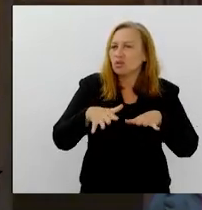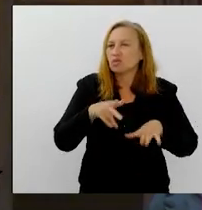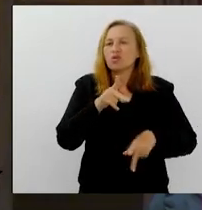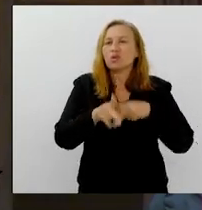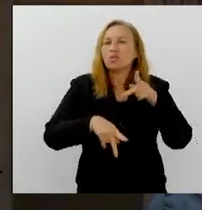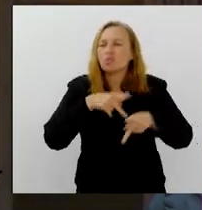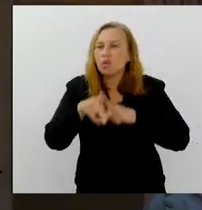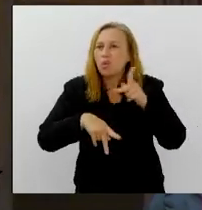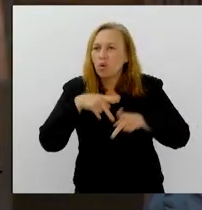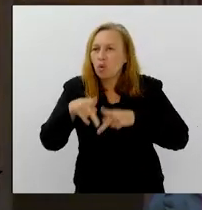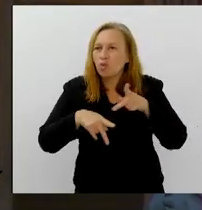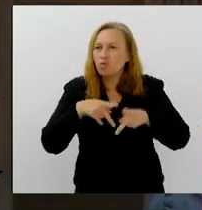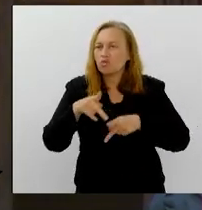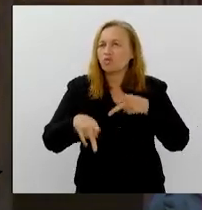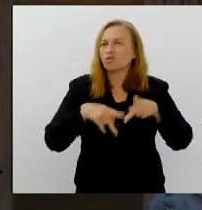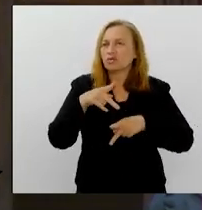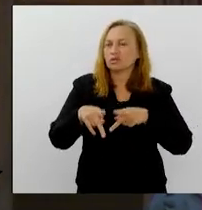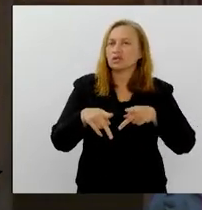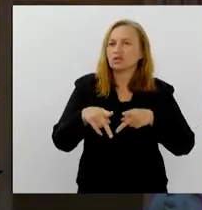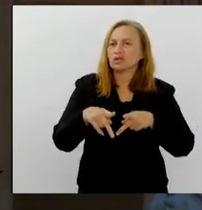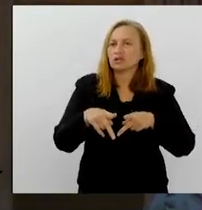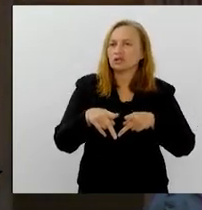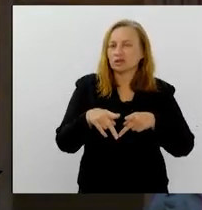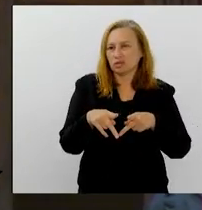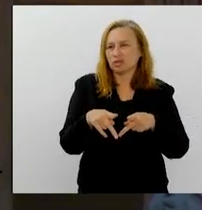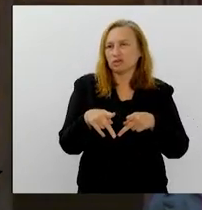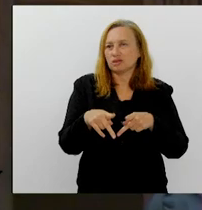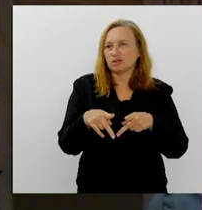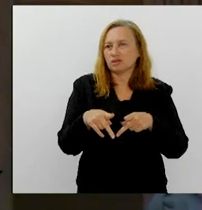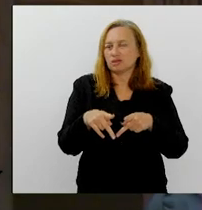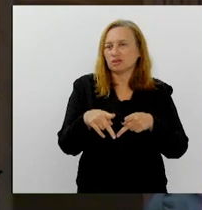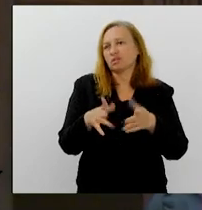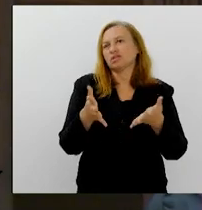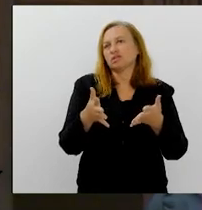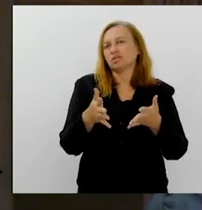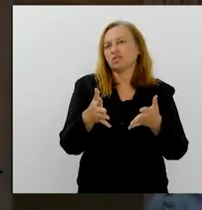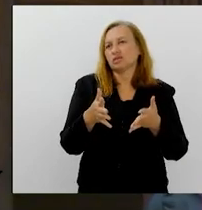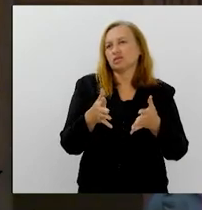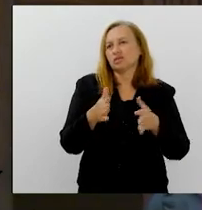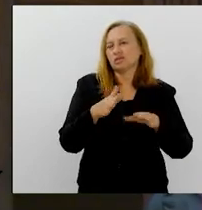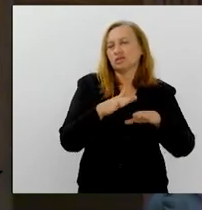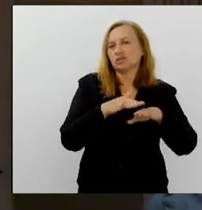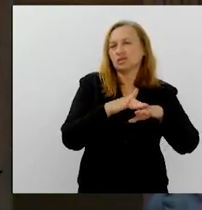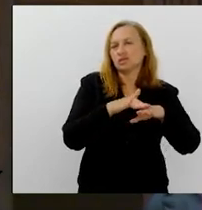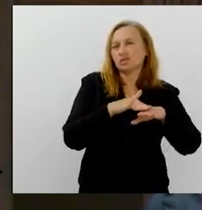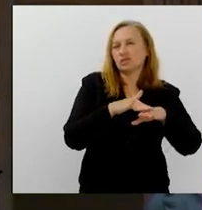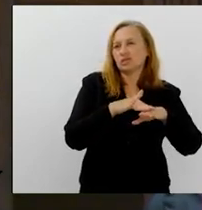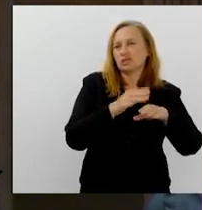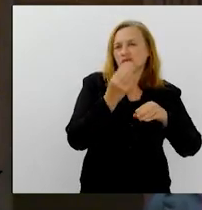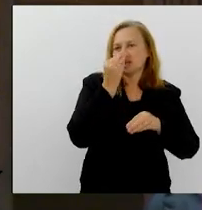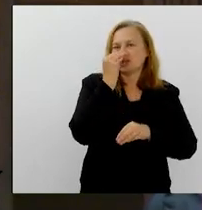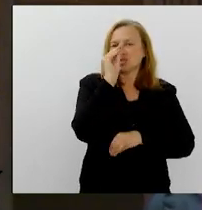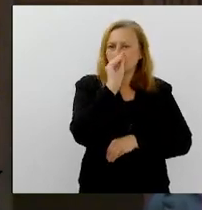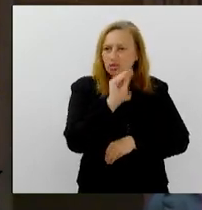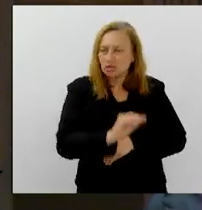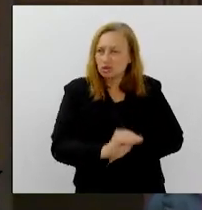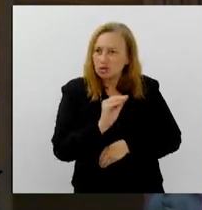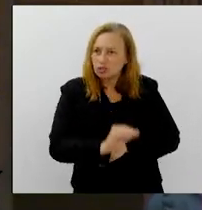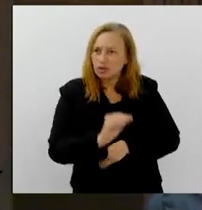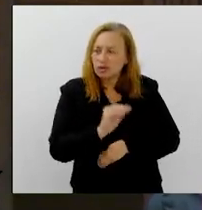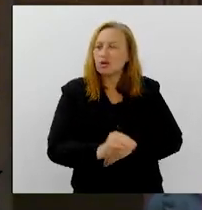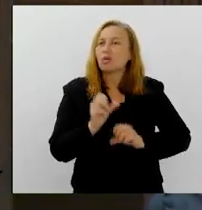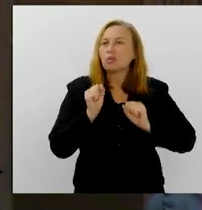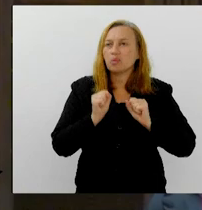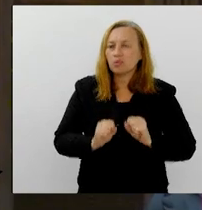territórios, sujeitos sistematicamente violados, subalternizados, minorizados, puderam